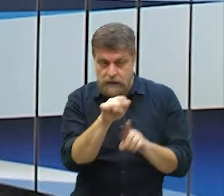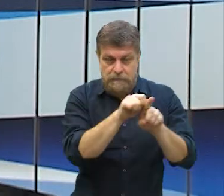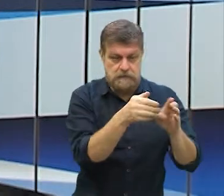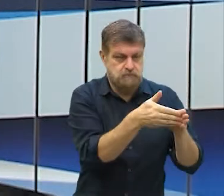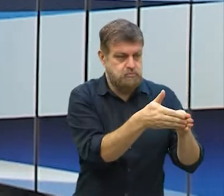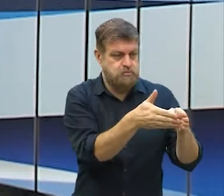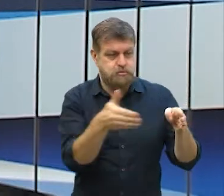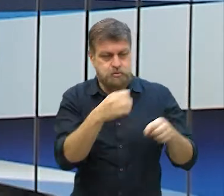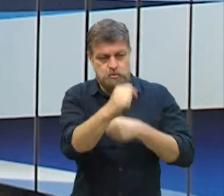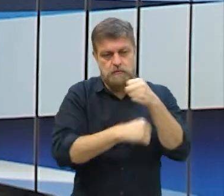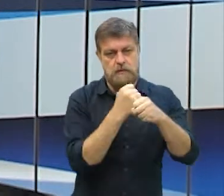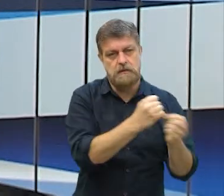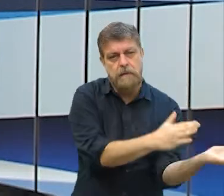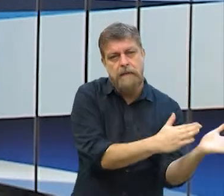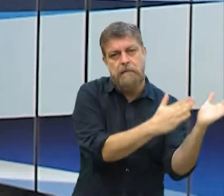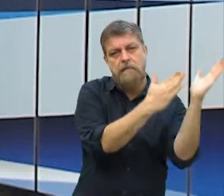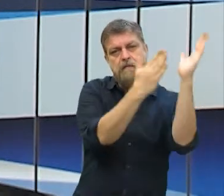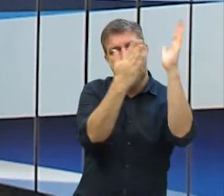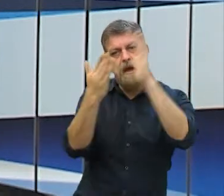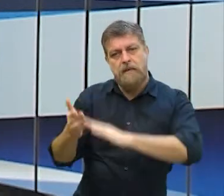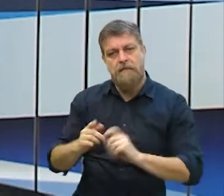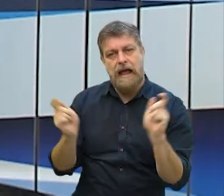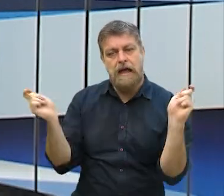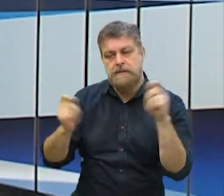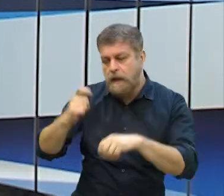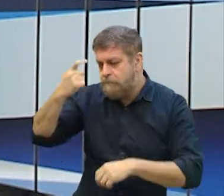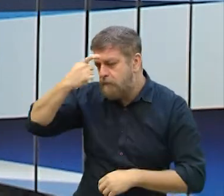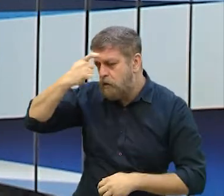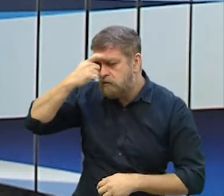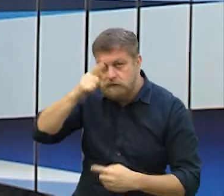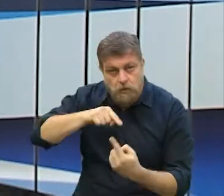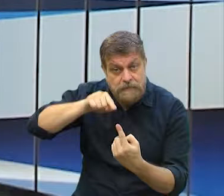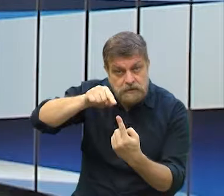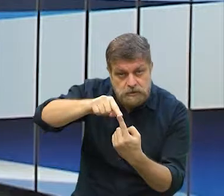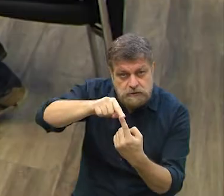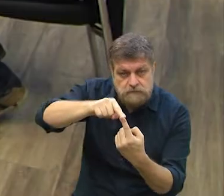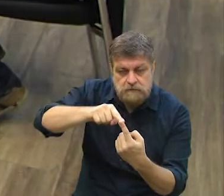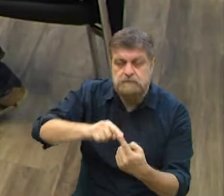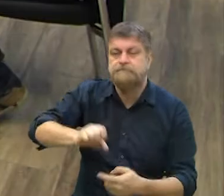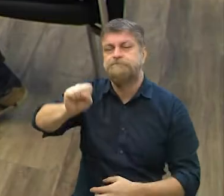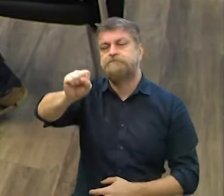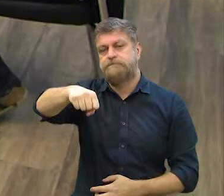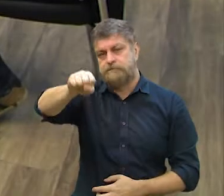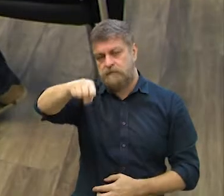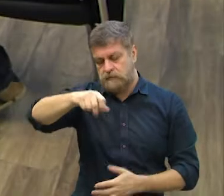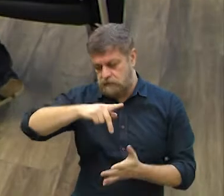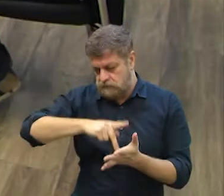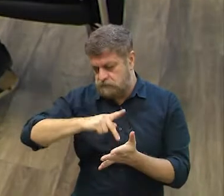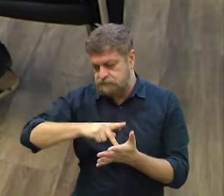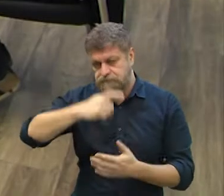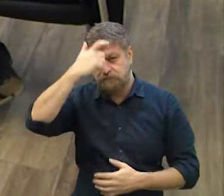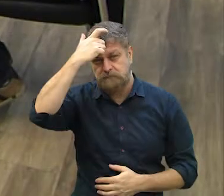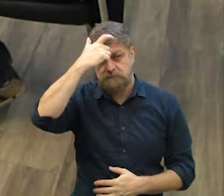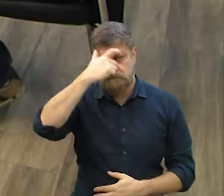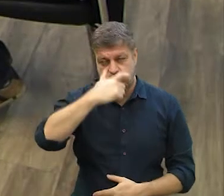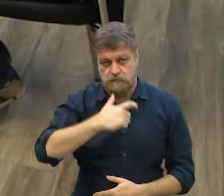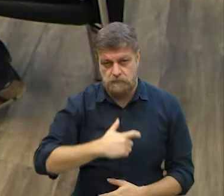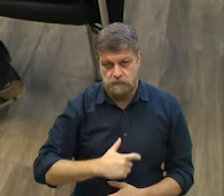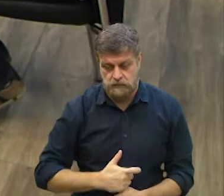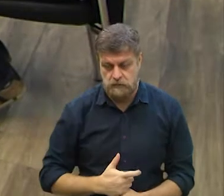nos outros meses também. Você acha que isso pode trazer uma conscientização? Sem sombra de dúvida, Gabriel.